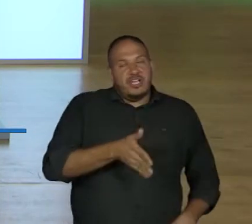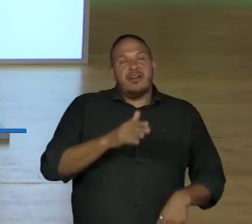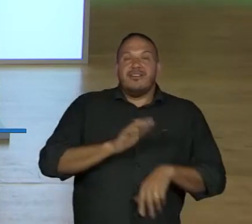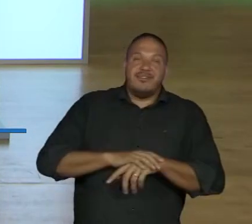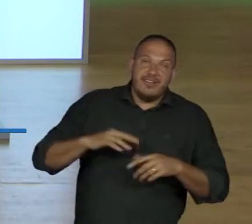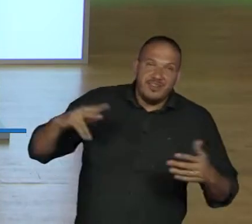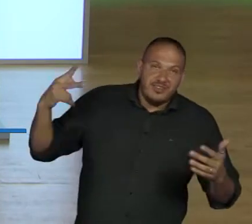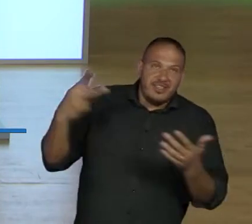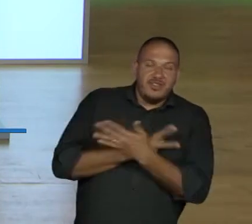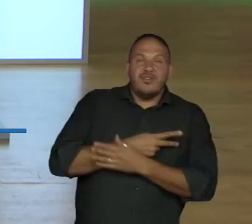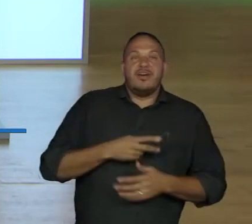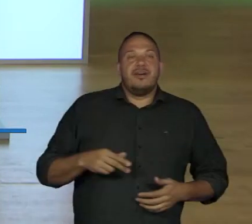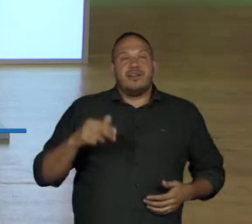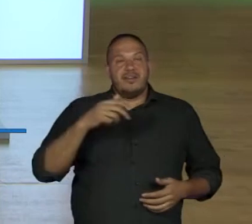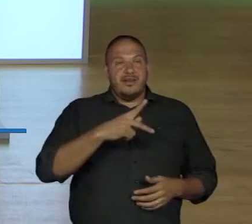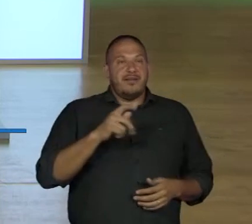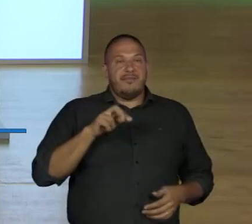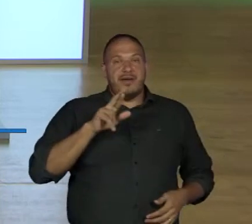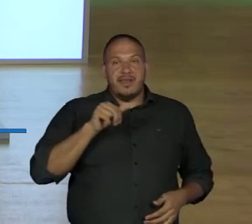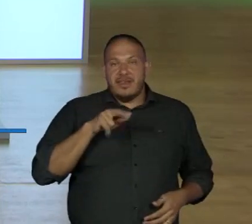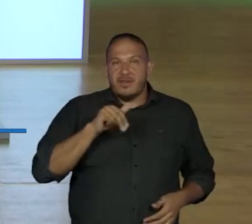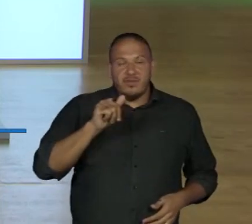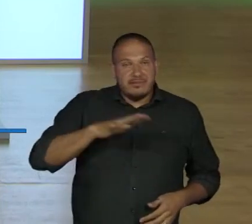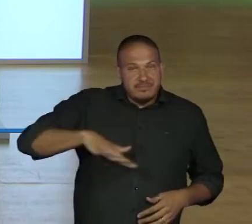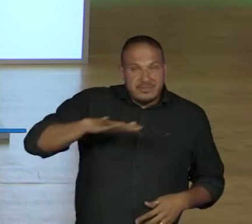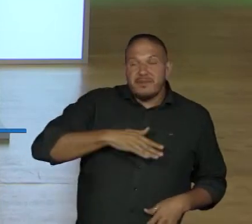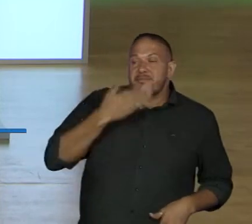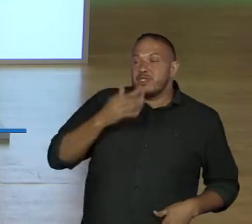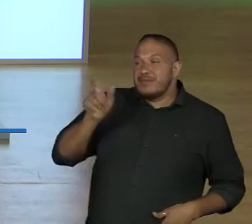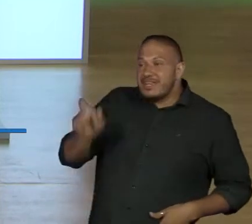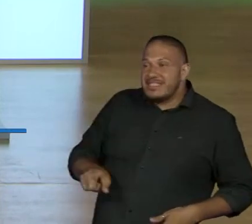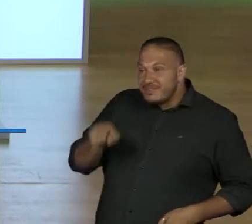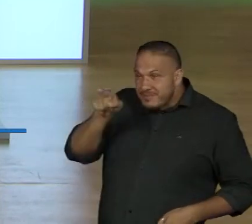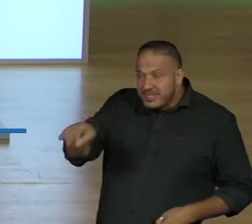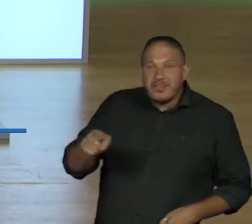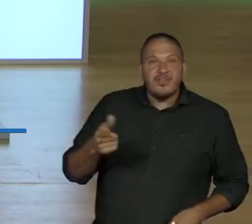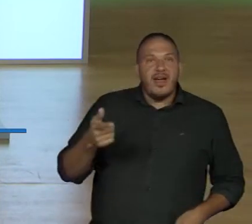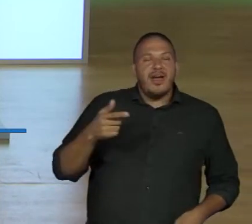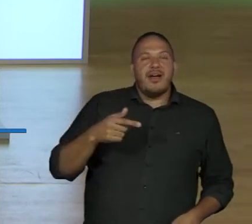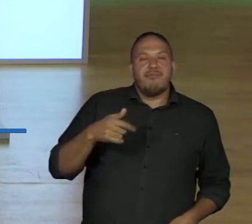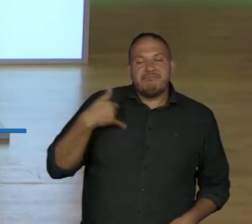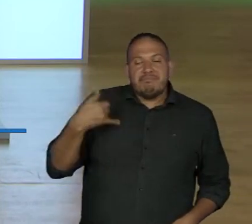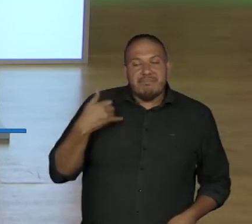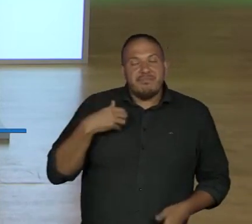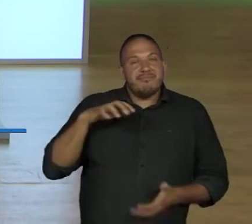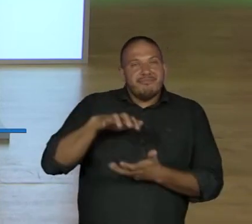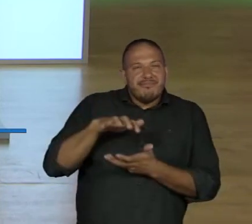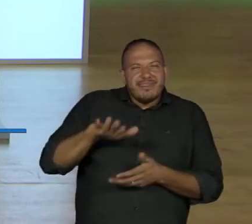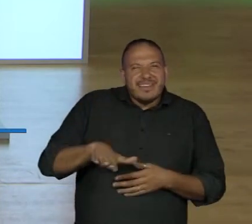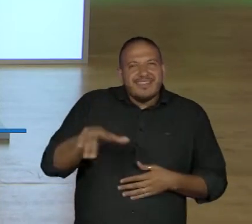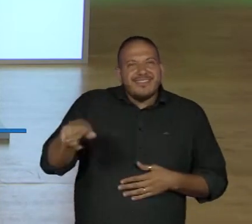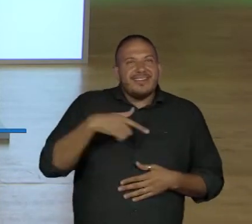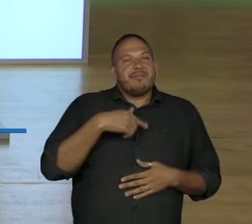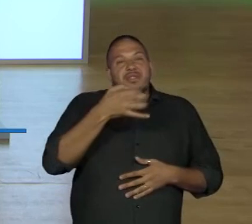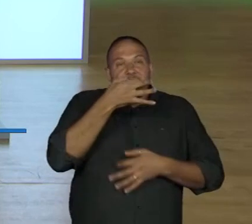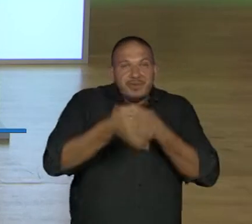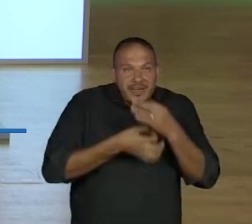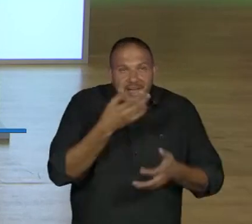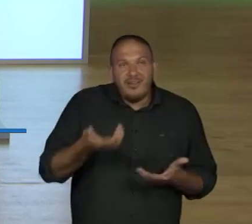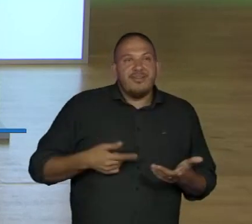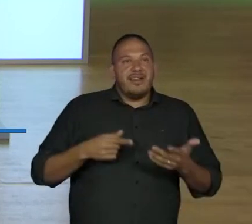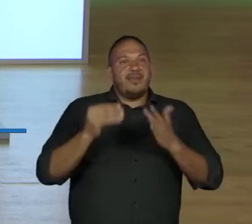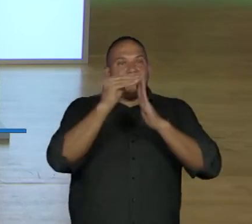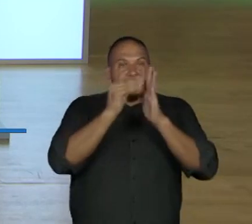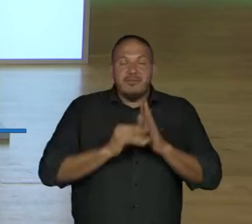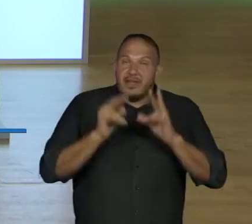Nova Zelândia. E aí colocaram a opinião desse menininho para falar sobre a flexibilização. E aí a Eduarda está falando que neste momento nós tivemos 2 oportunidades de observar